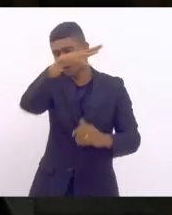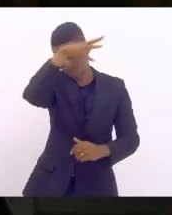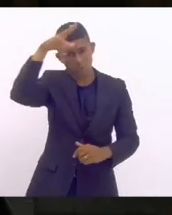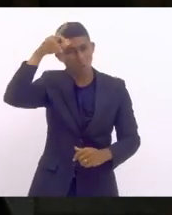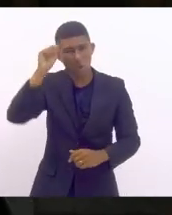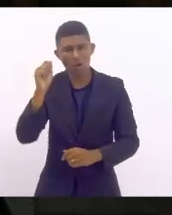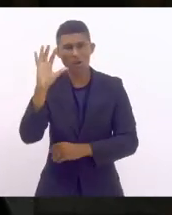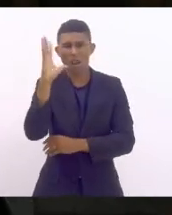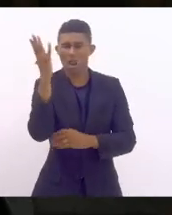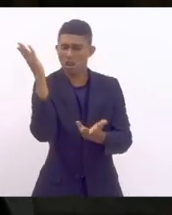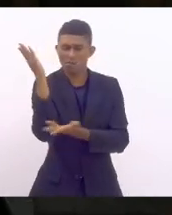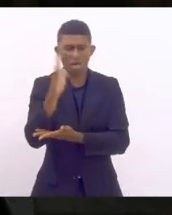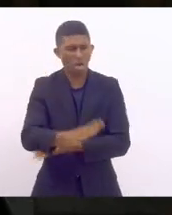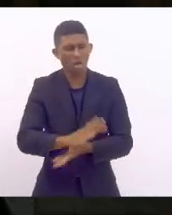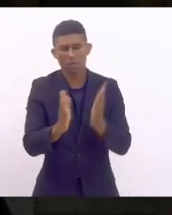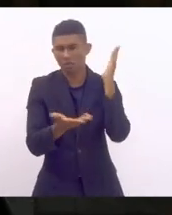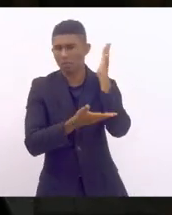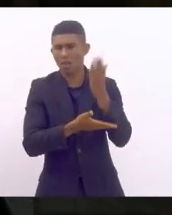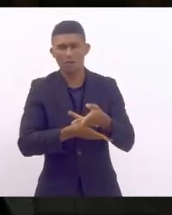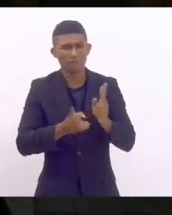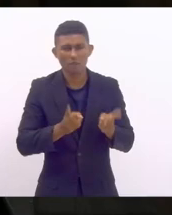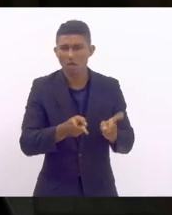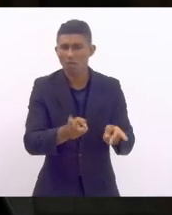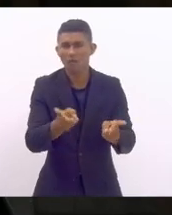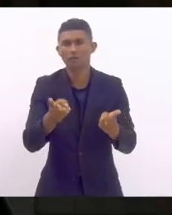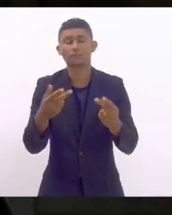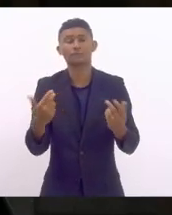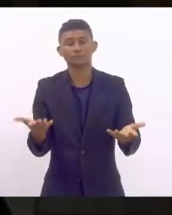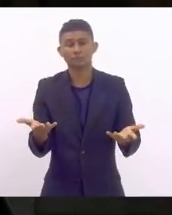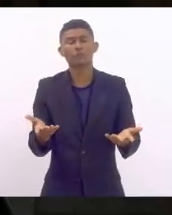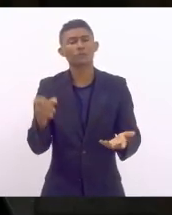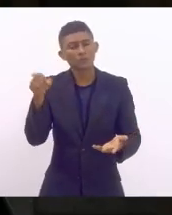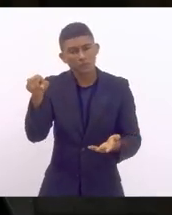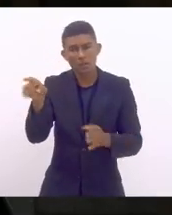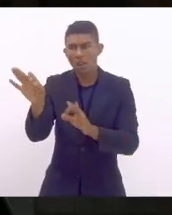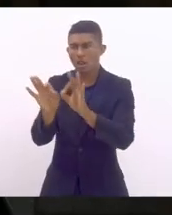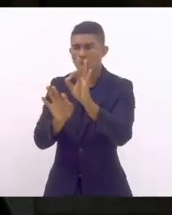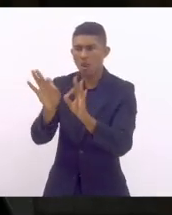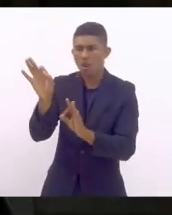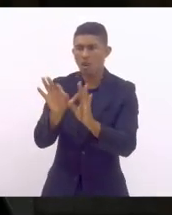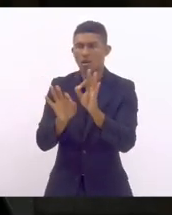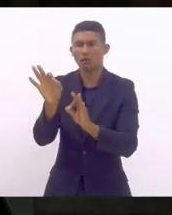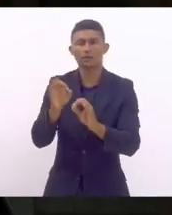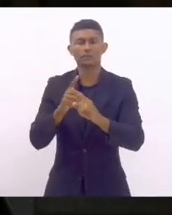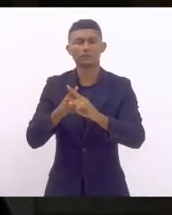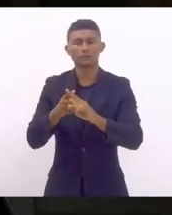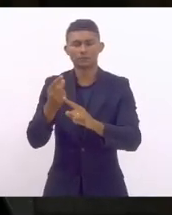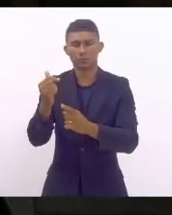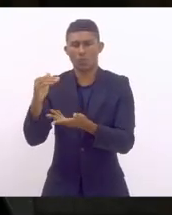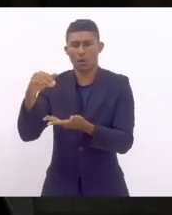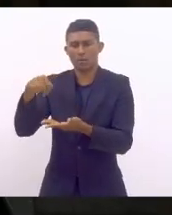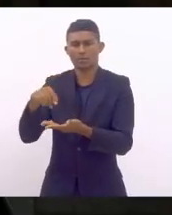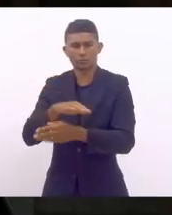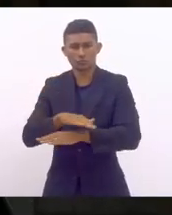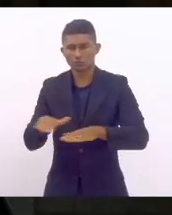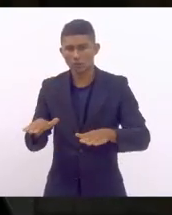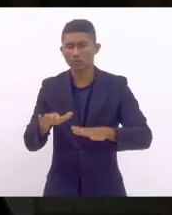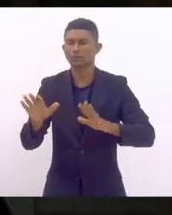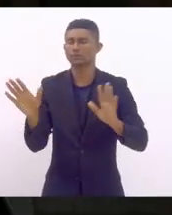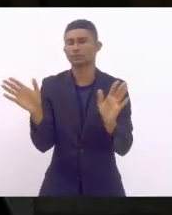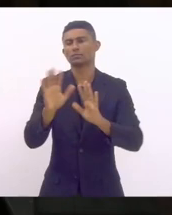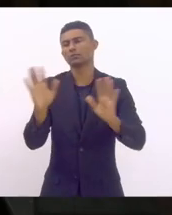alguns exemplos e que é uma verdadeira ofensiva né articulada não apenas em relação ao orçamento que a questão do orçamento